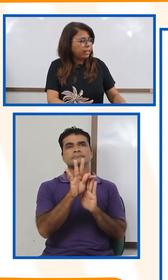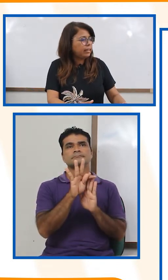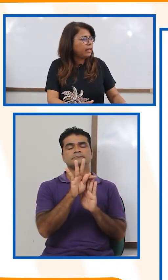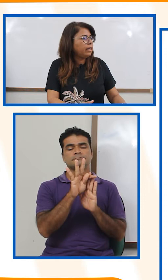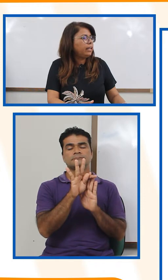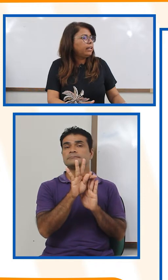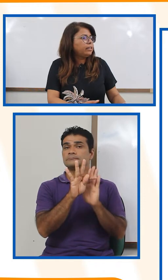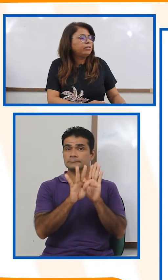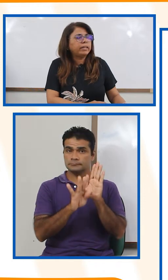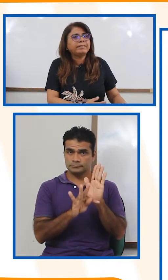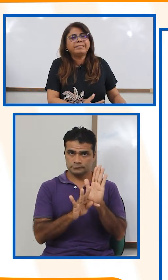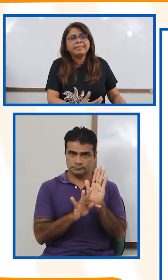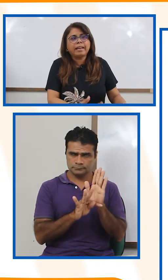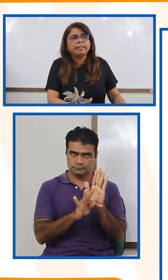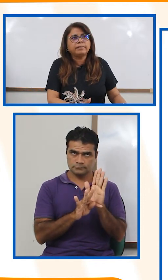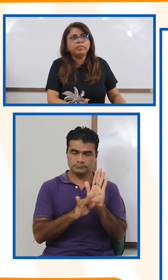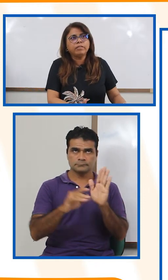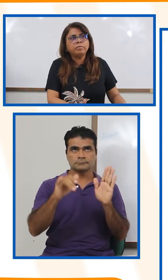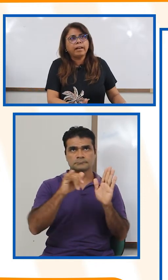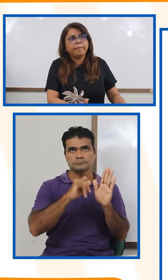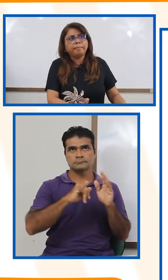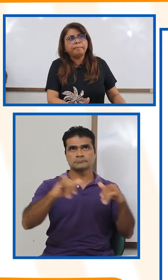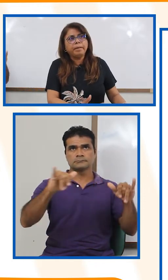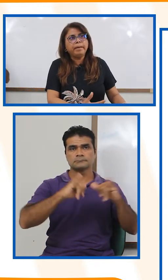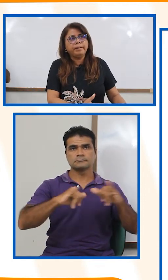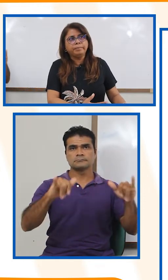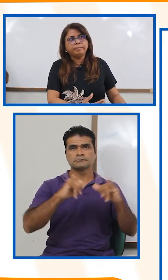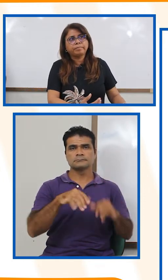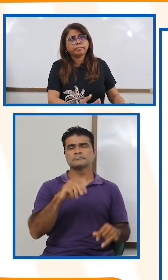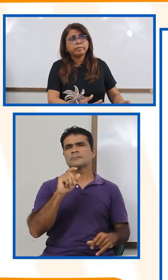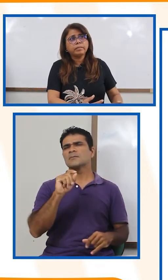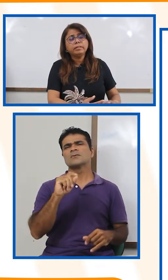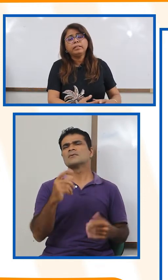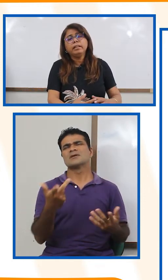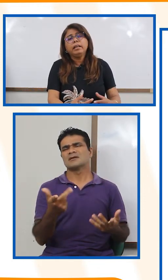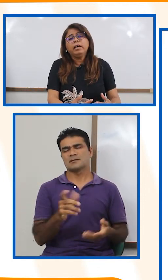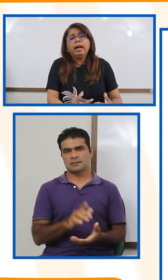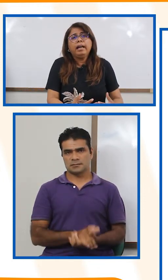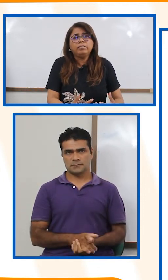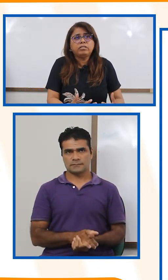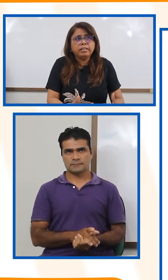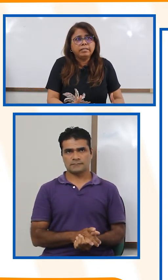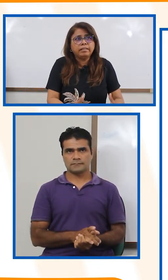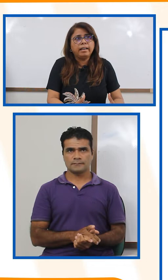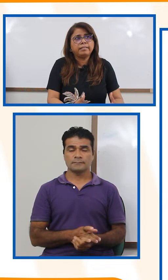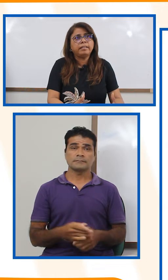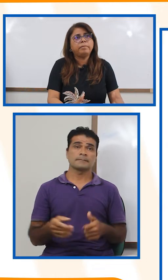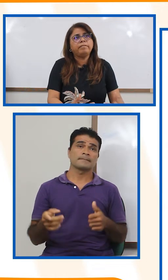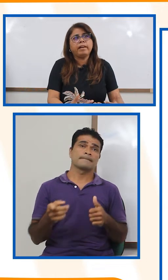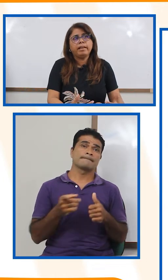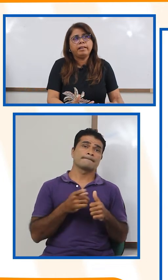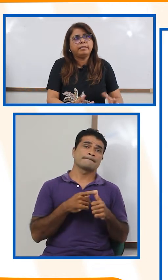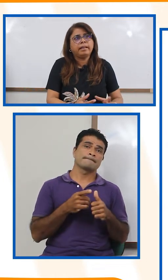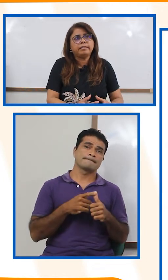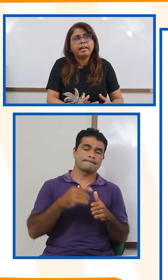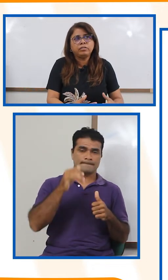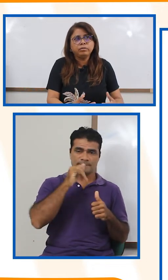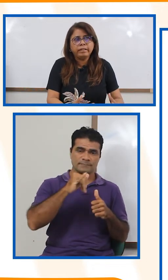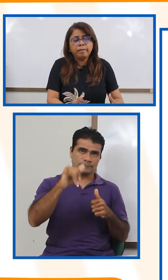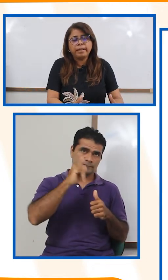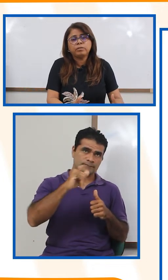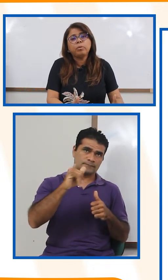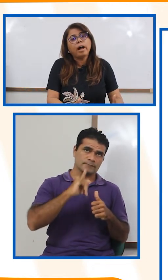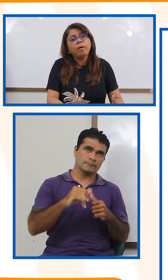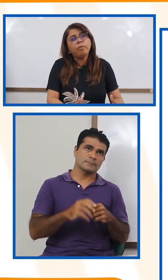tem que entender do que se trata. Então vamos lá. Primeiro, a notícia, ela sempre vai tratar